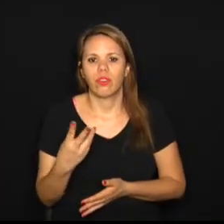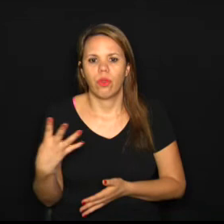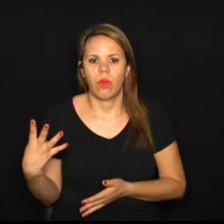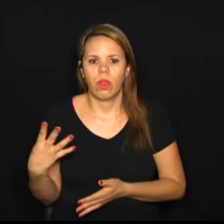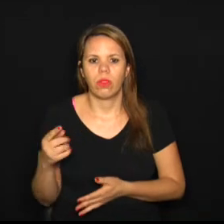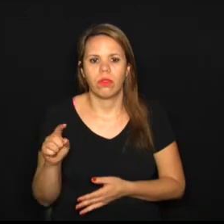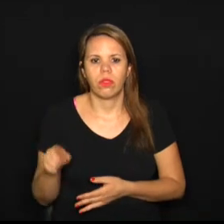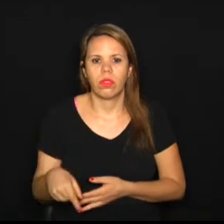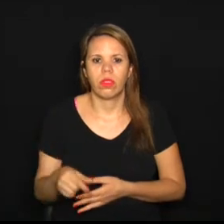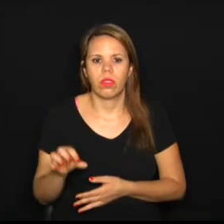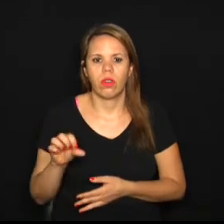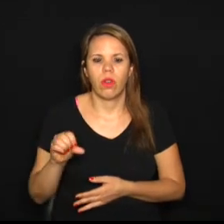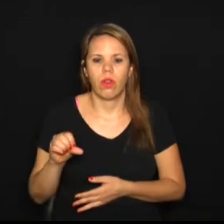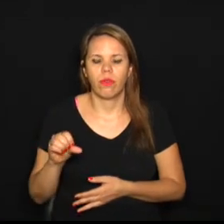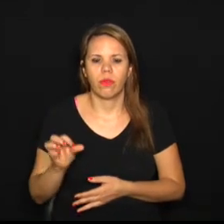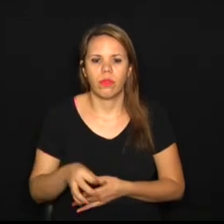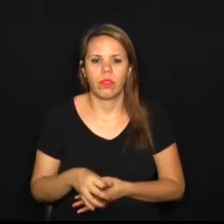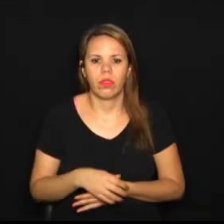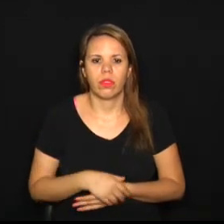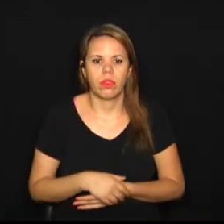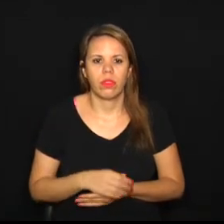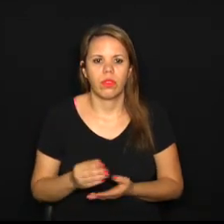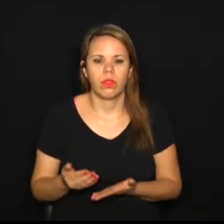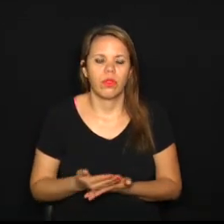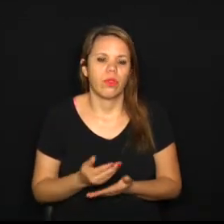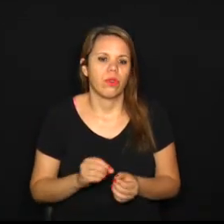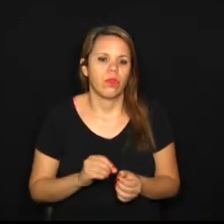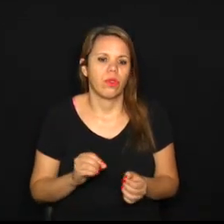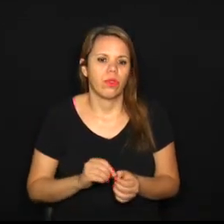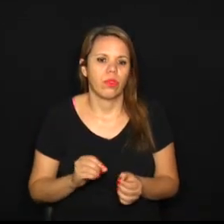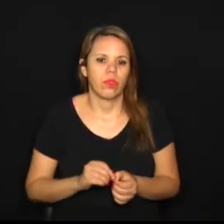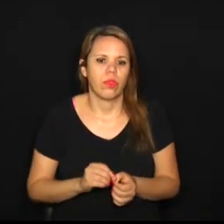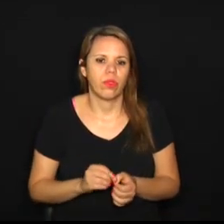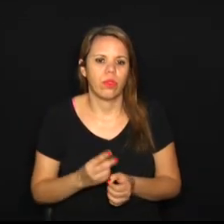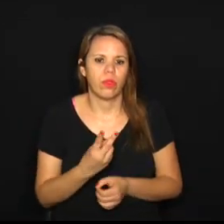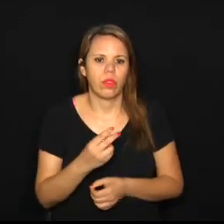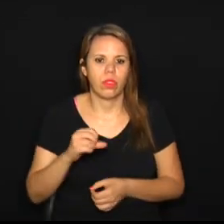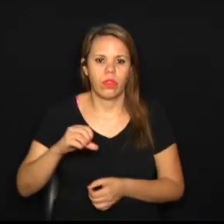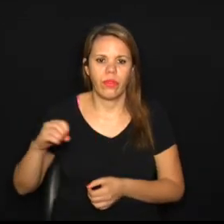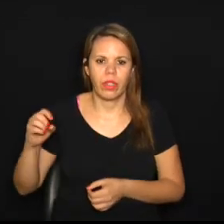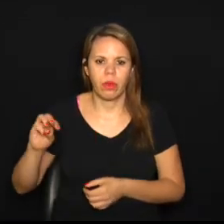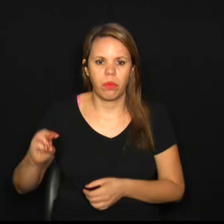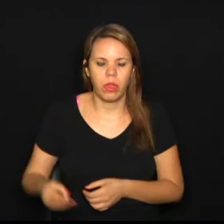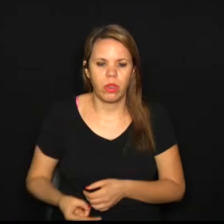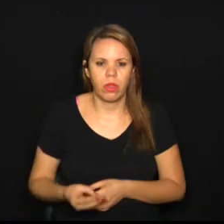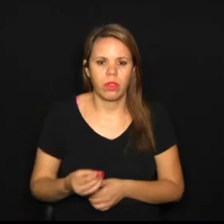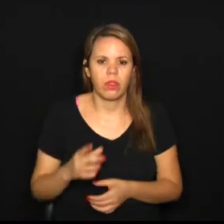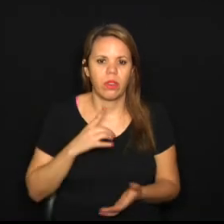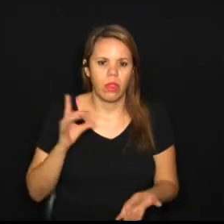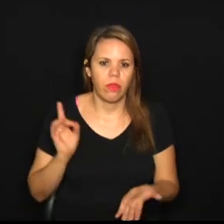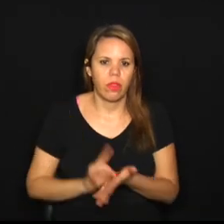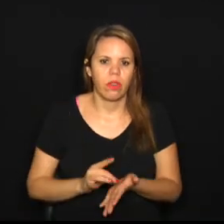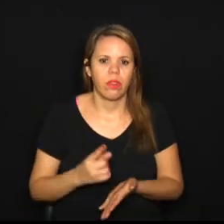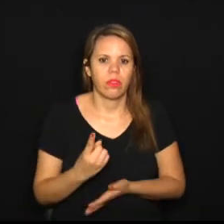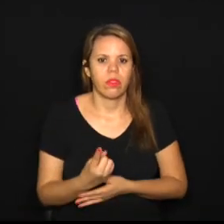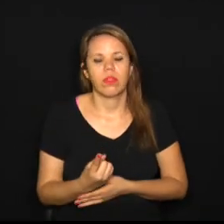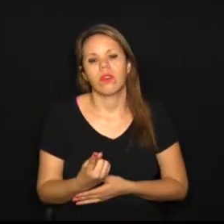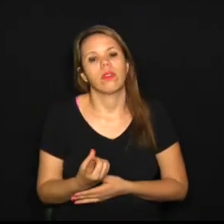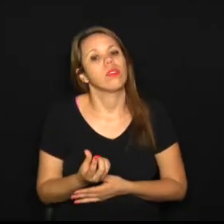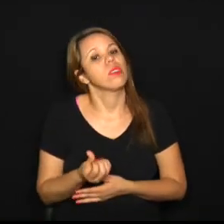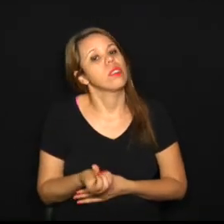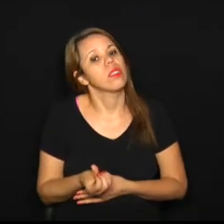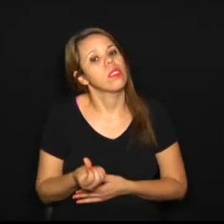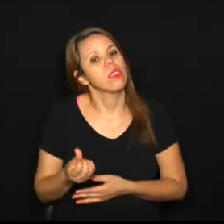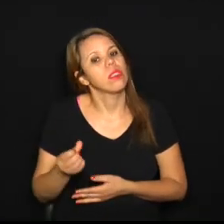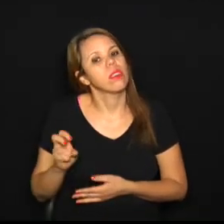324.109% do orçamento previsto. Demais receitas correntes, a previsão era de 290 milhões e realizou 165.600.000, 57%